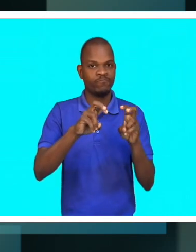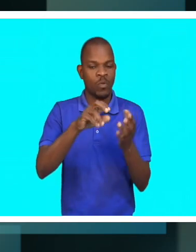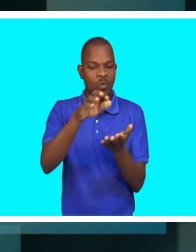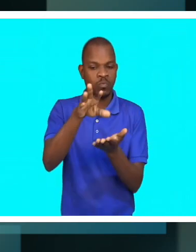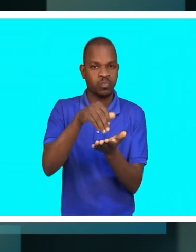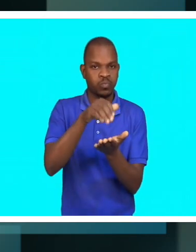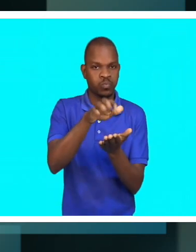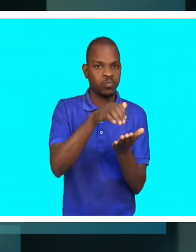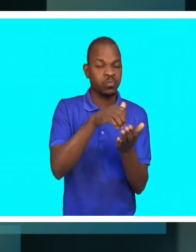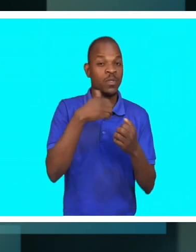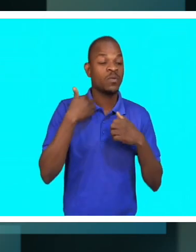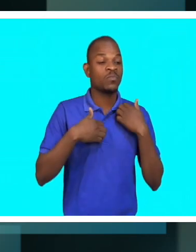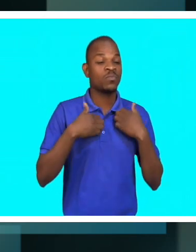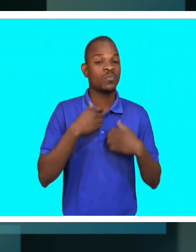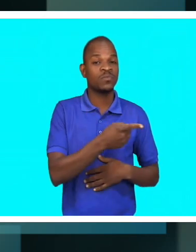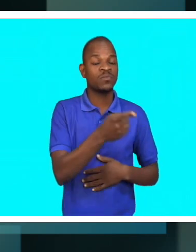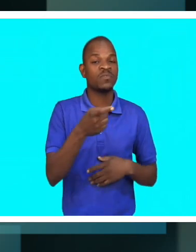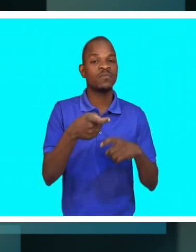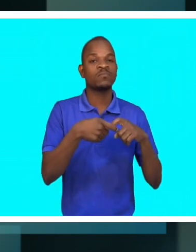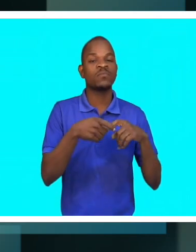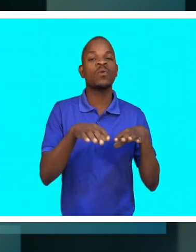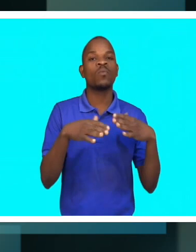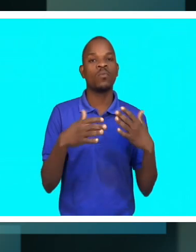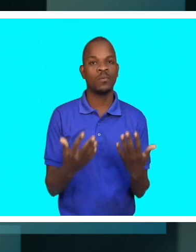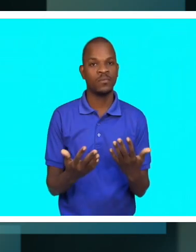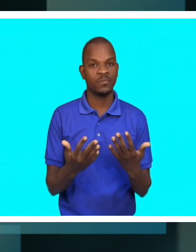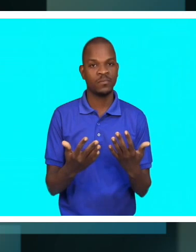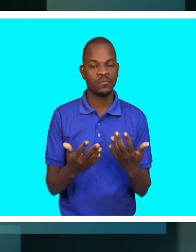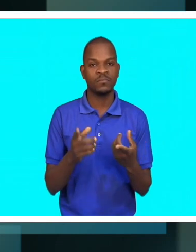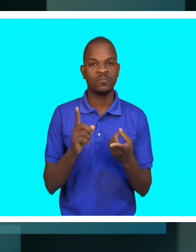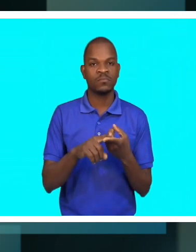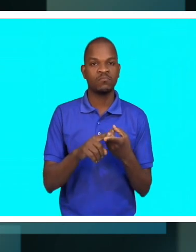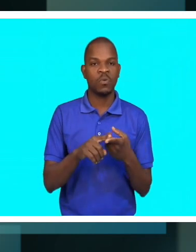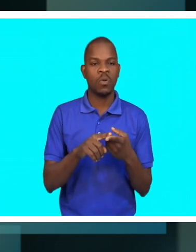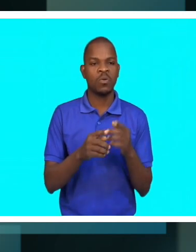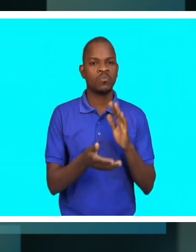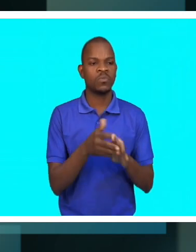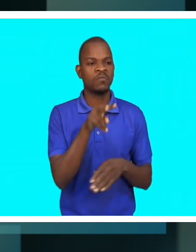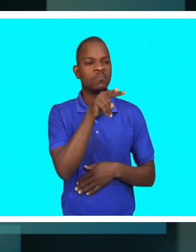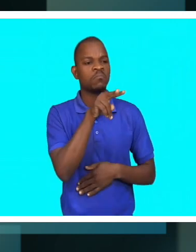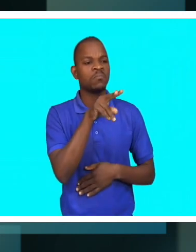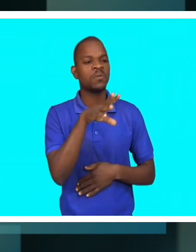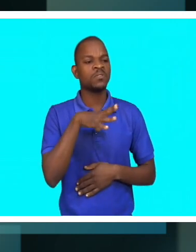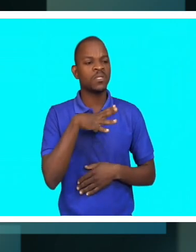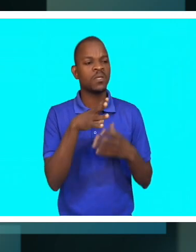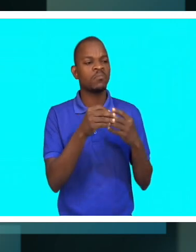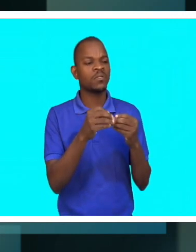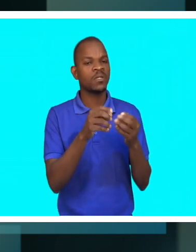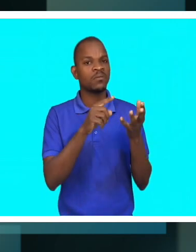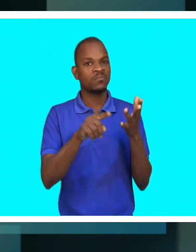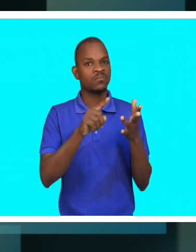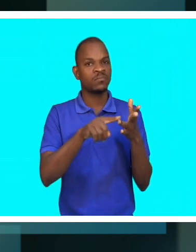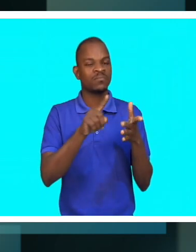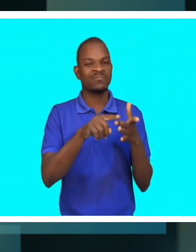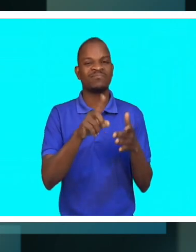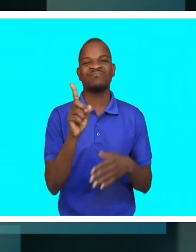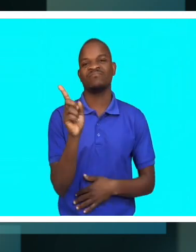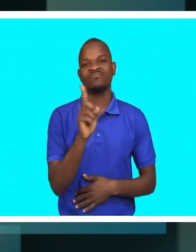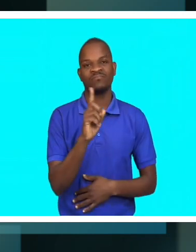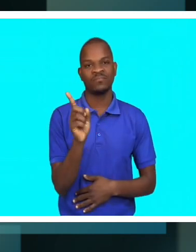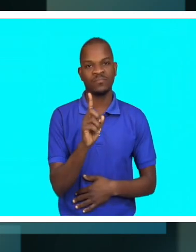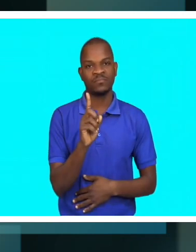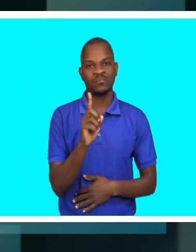das necessidades daquela família, não é? Não tem que se olhar para os bens que a família tem.